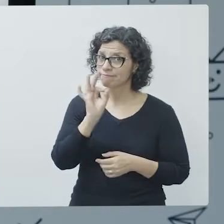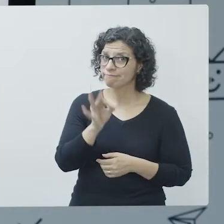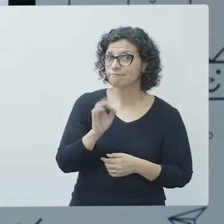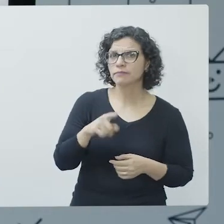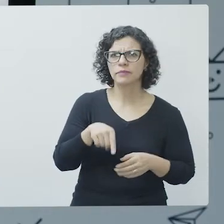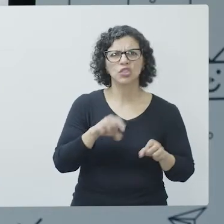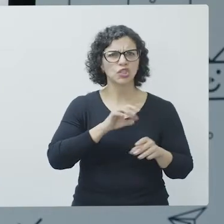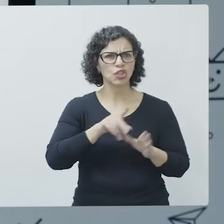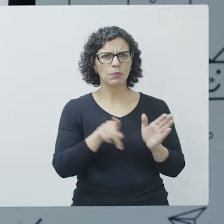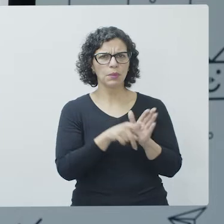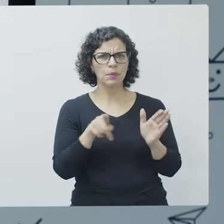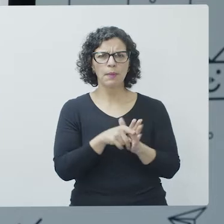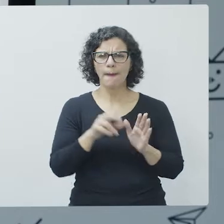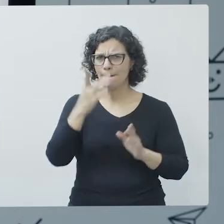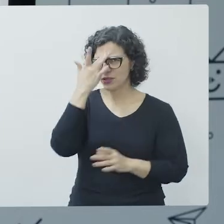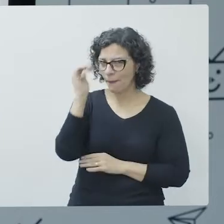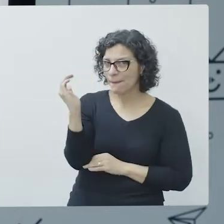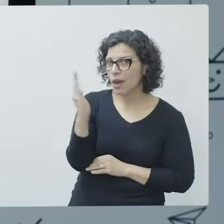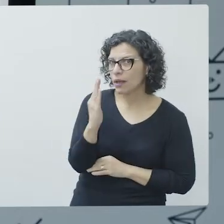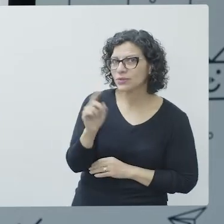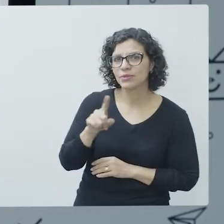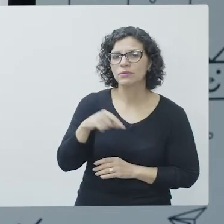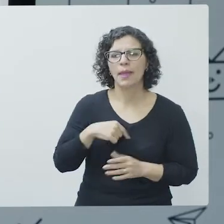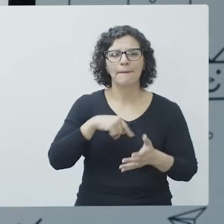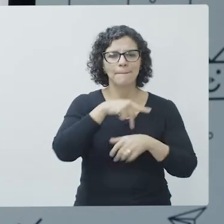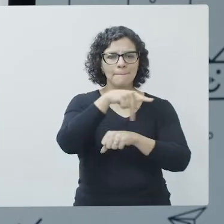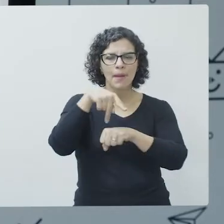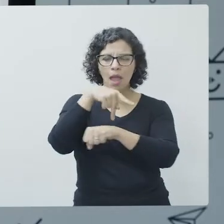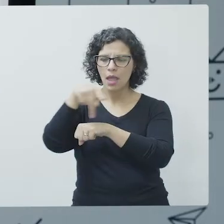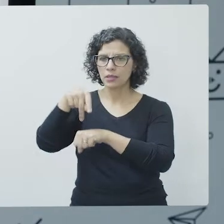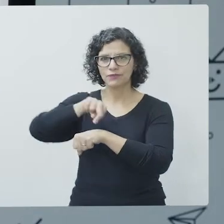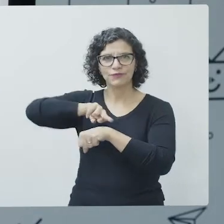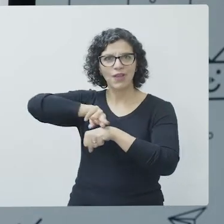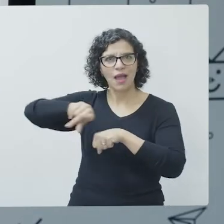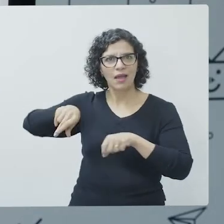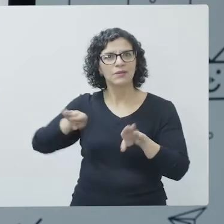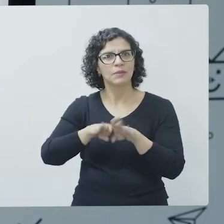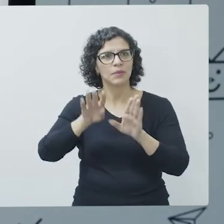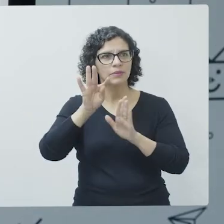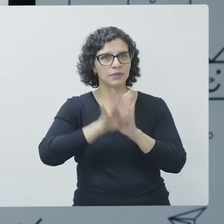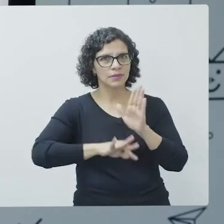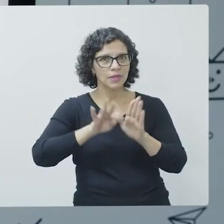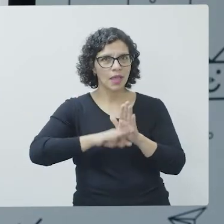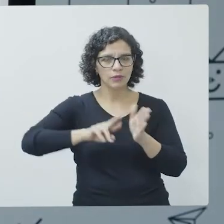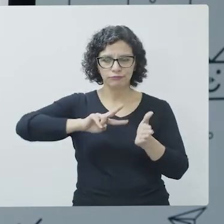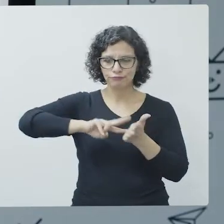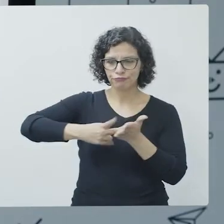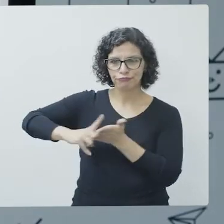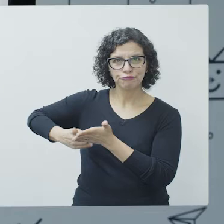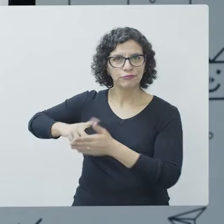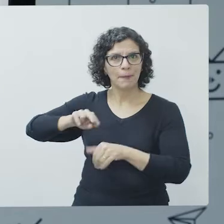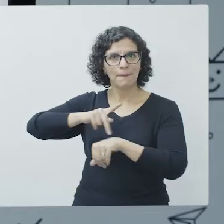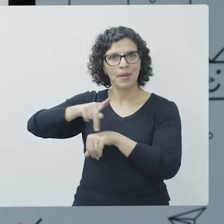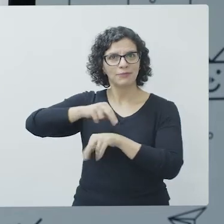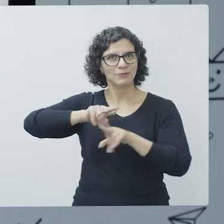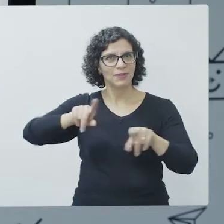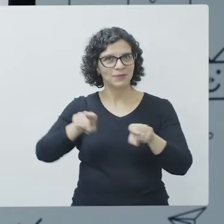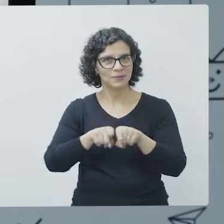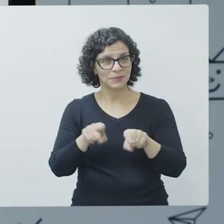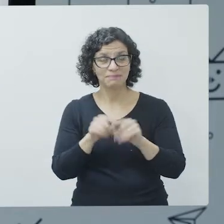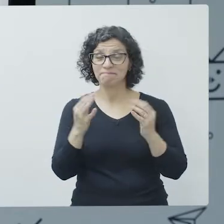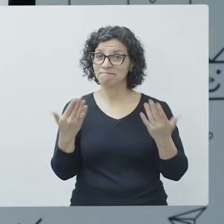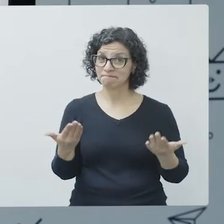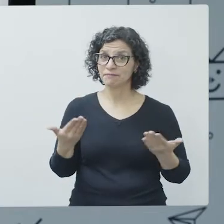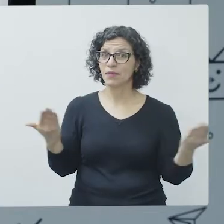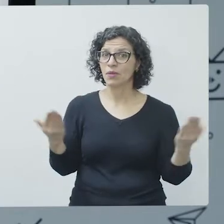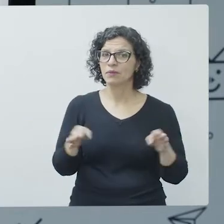Olha só, ele não é somente aqui no Brasil, ele vai para muitos países, os textos dele vão para muitos países e,